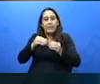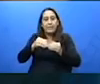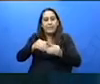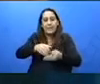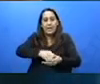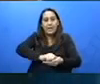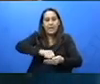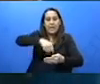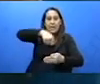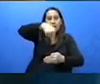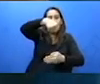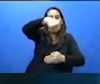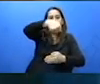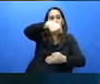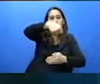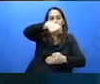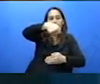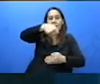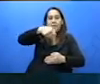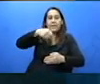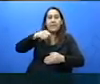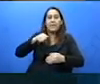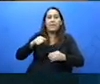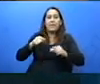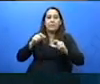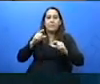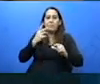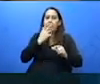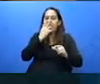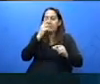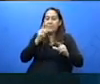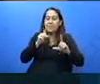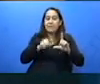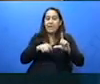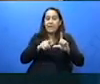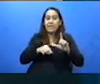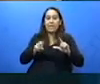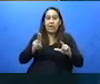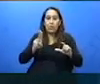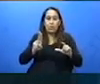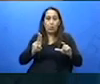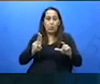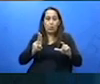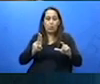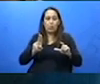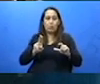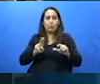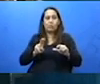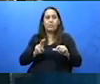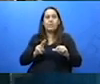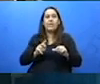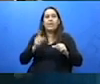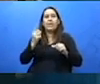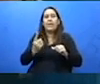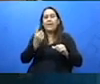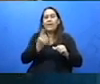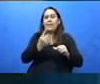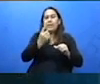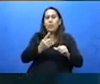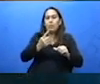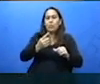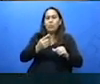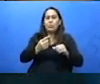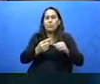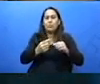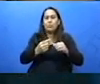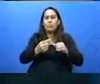meio, formando a letra U. Ela tinha um quarto com armário e cabides. E em cada um dos cabides